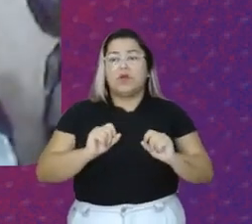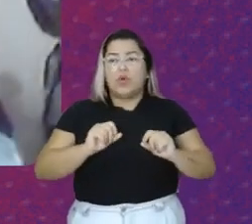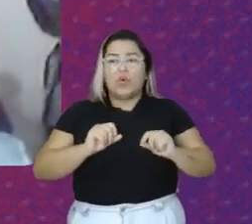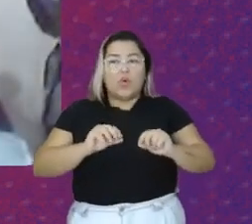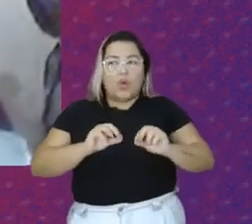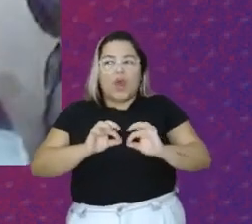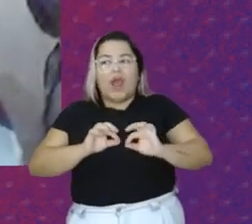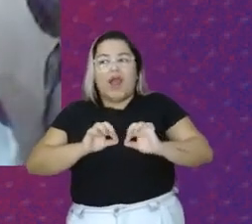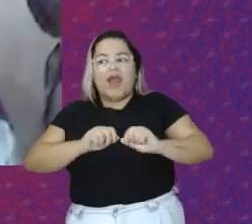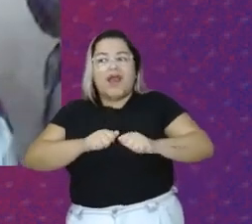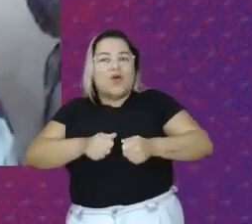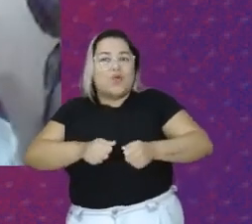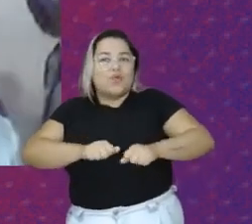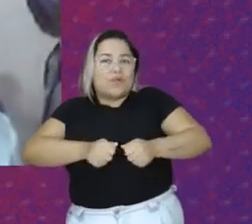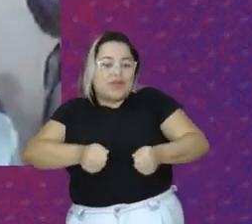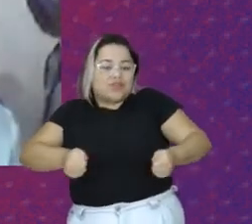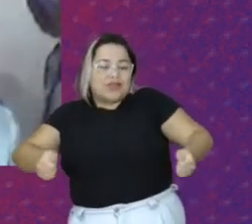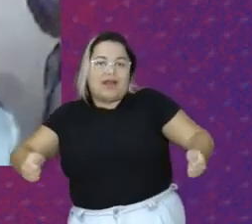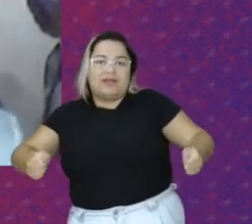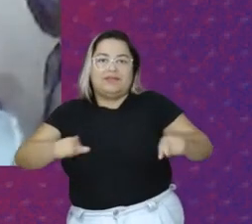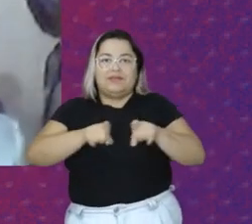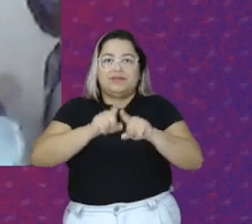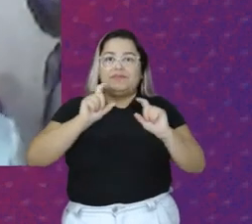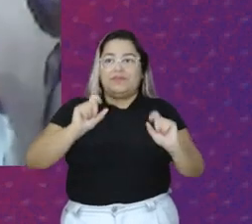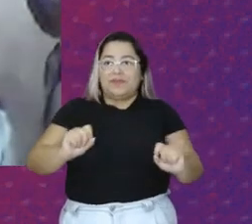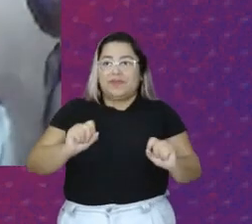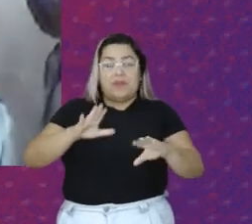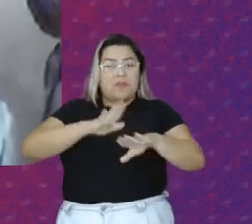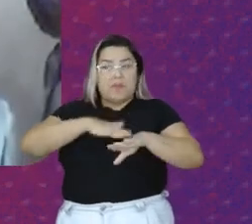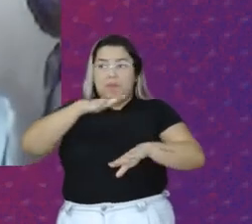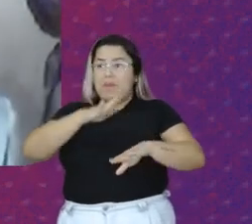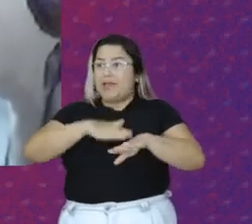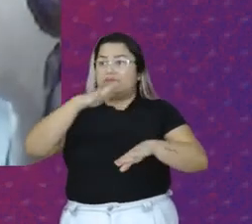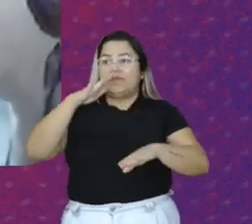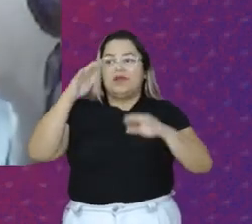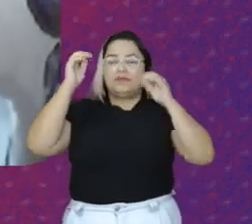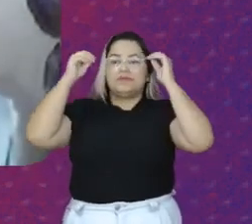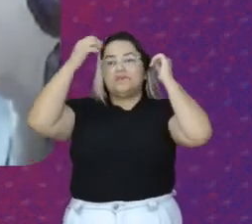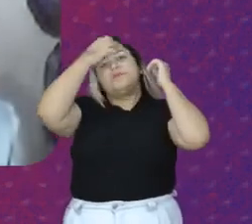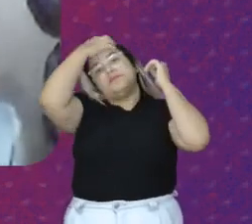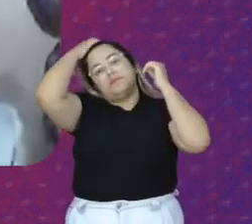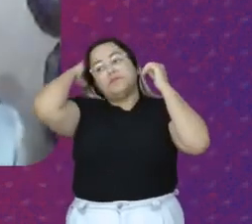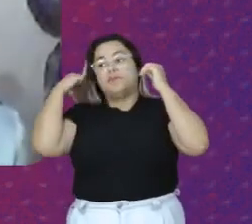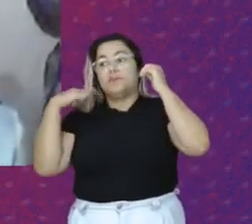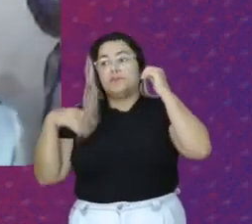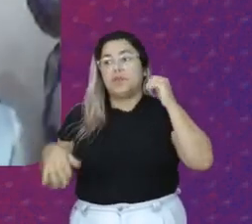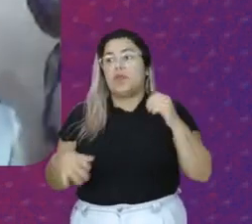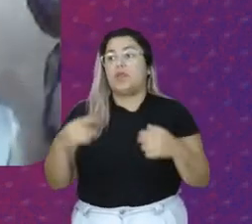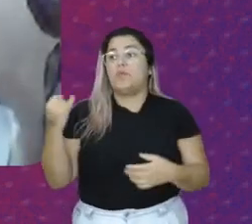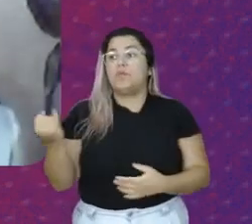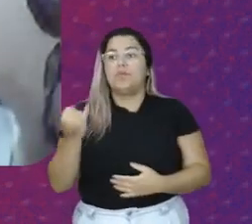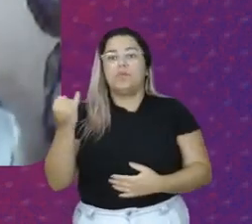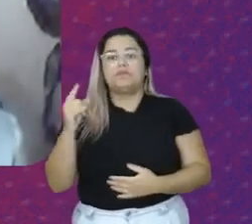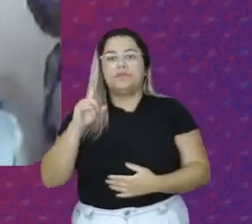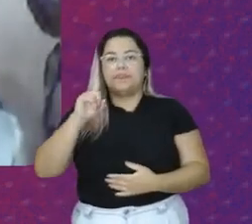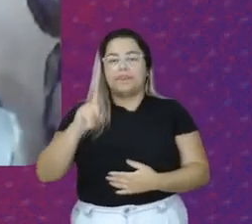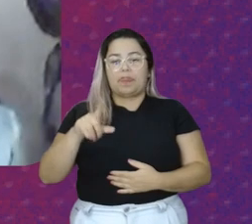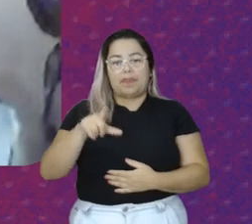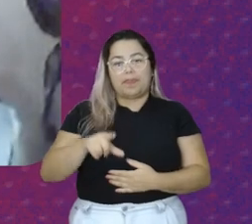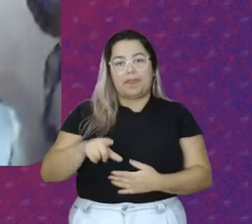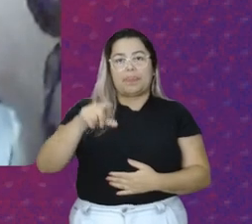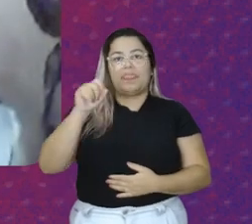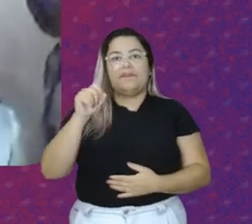pouquinho também, você vai querer que estique mais. E foi importante ser